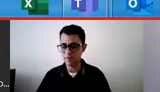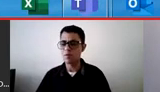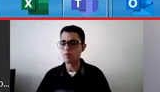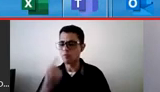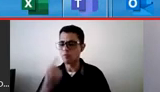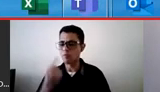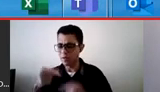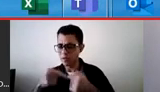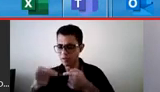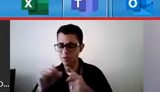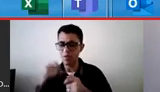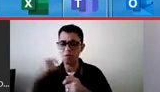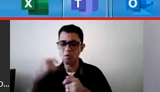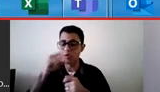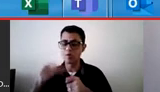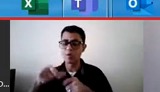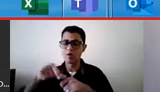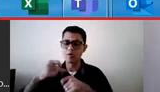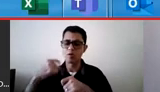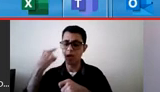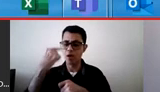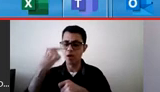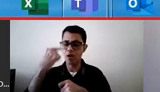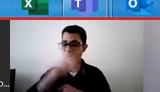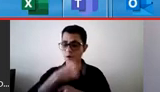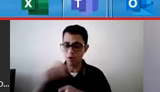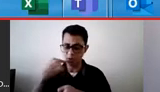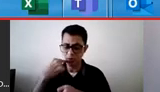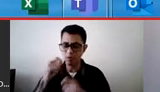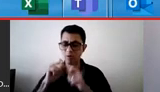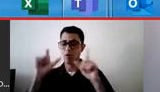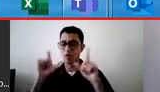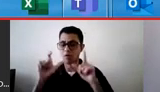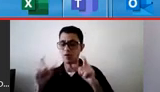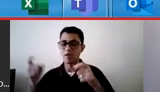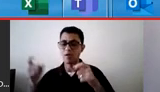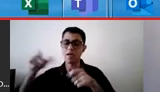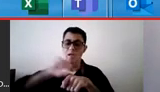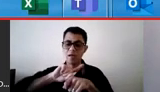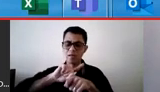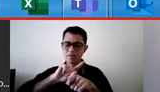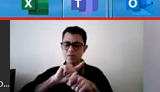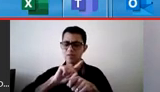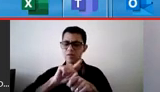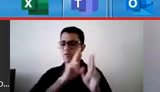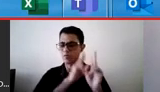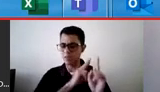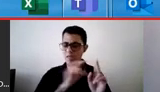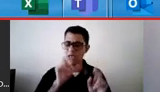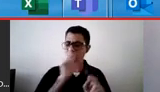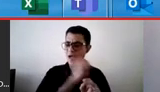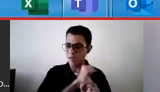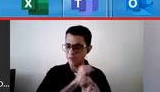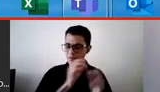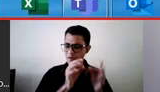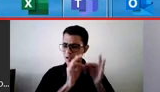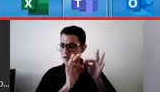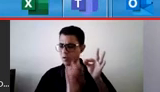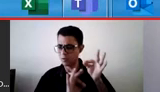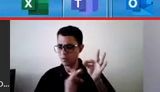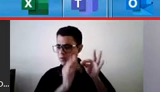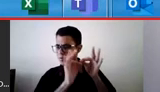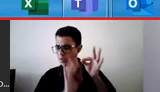na hora que eu acordo e antes de dormir. Duas vezes por dia, 10, 15 minutinhos cada vez. É rápido, não é, assim, uma coisa gigante. Então,